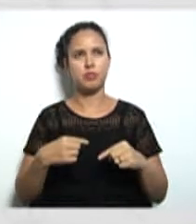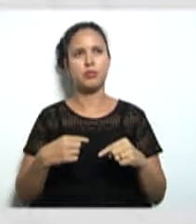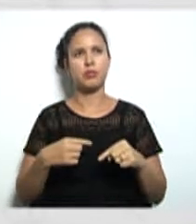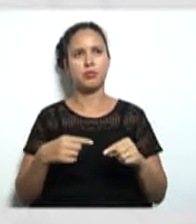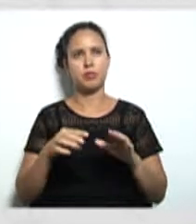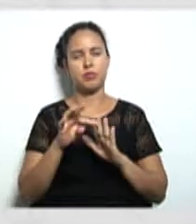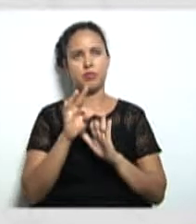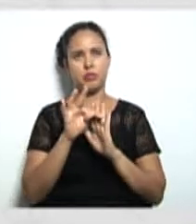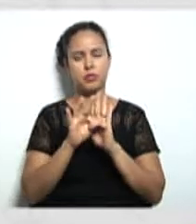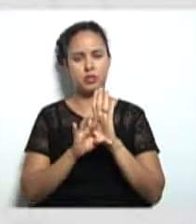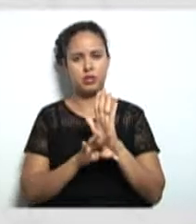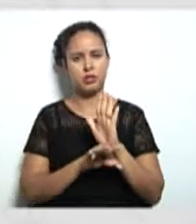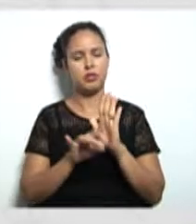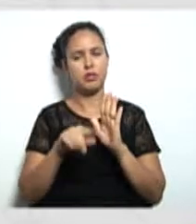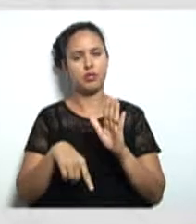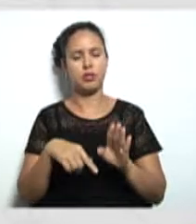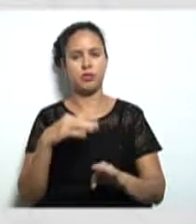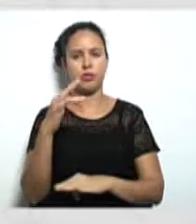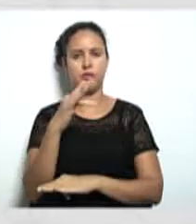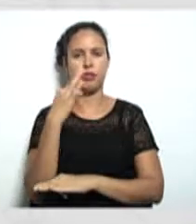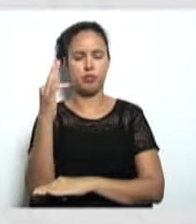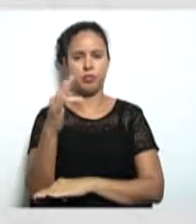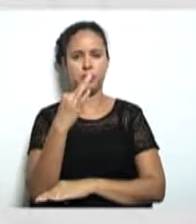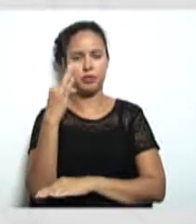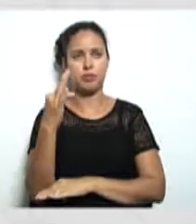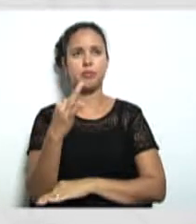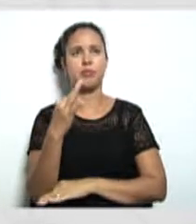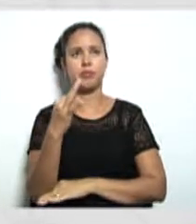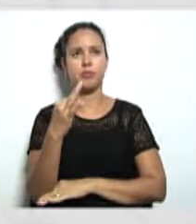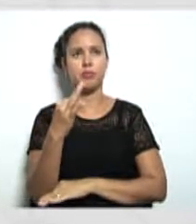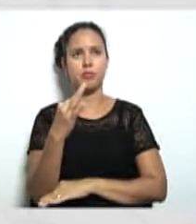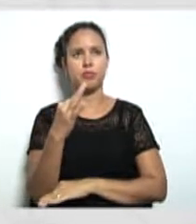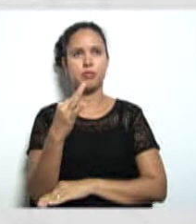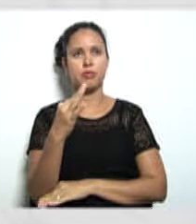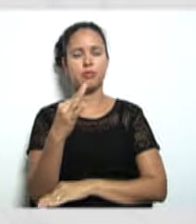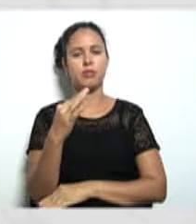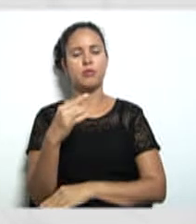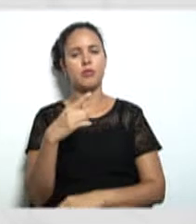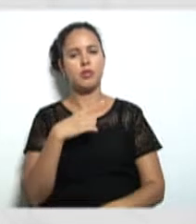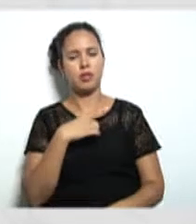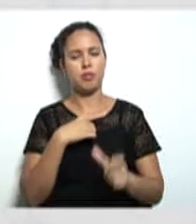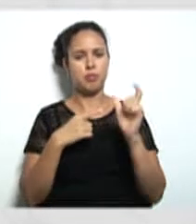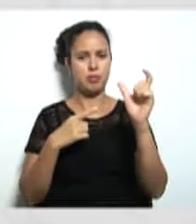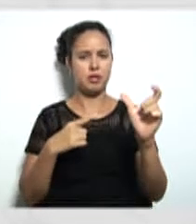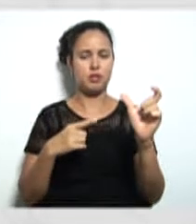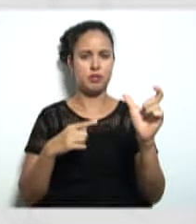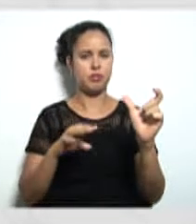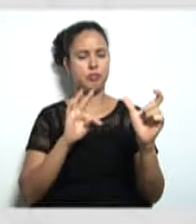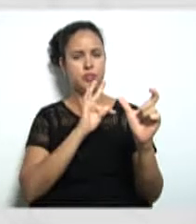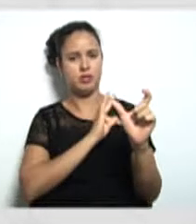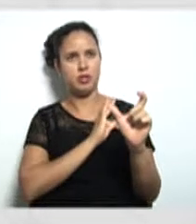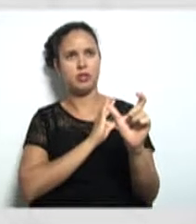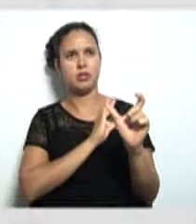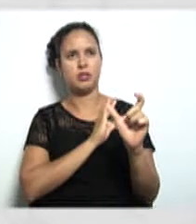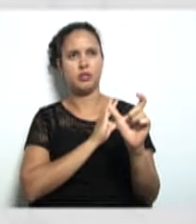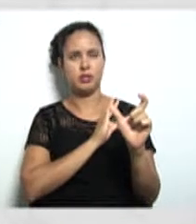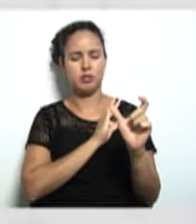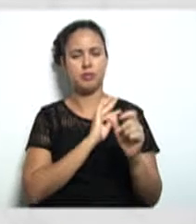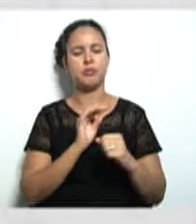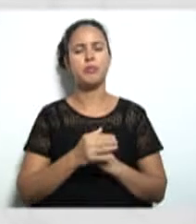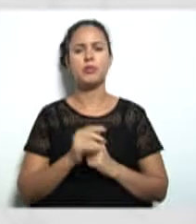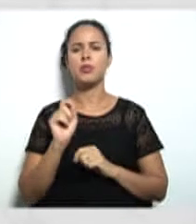é formal, às vezes ela apresenta também termos técnicos. Que seria, professor, esses